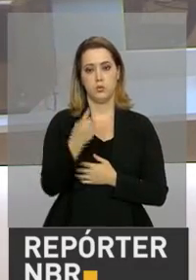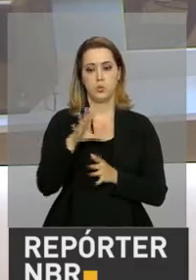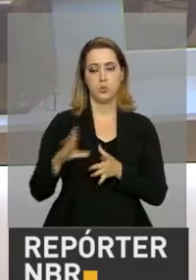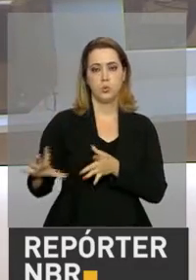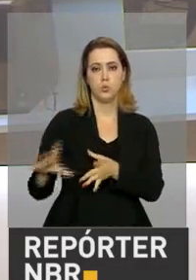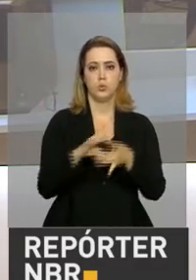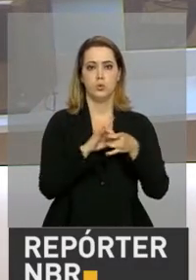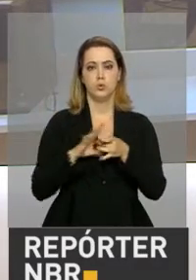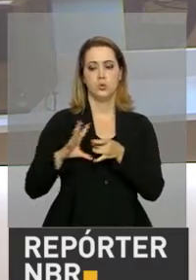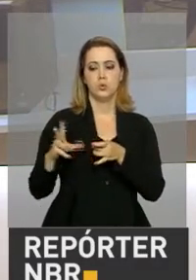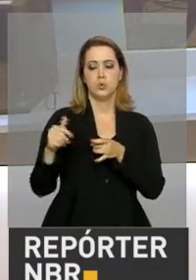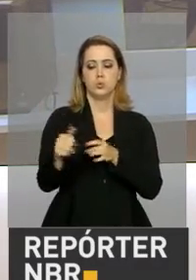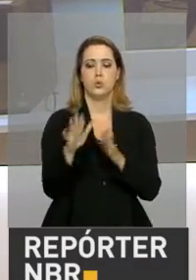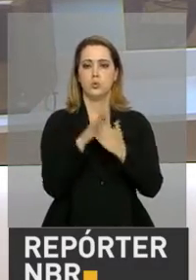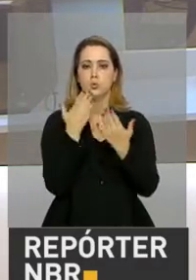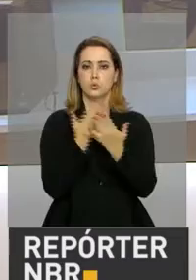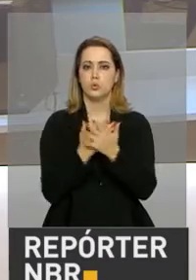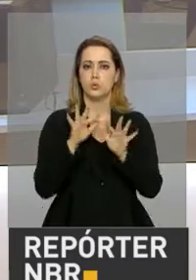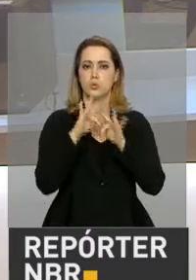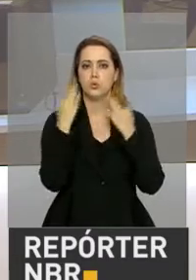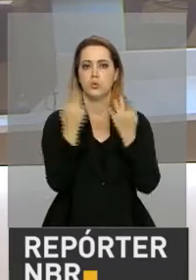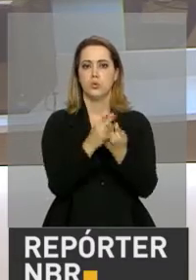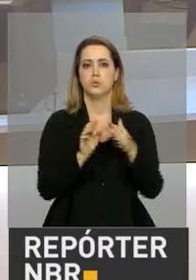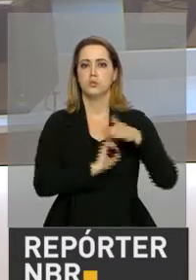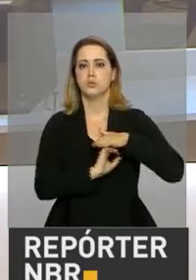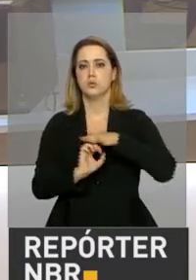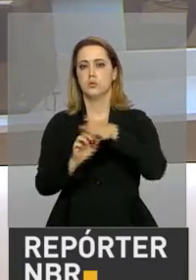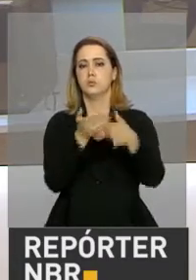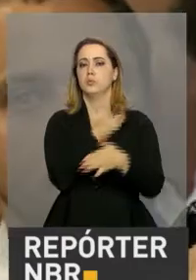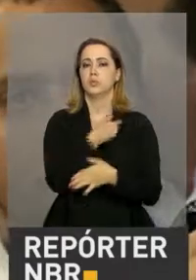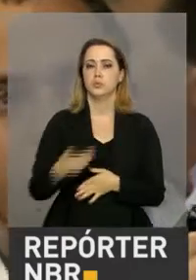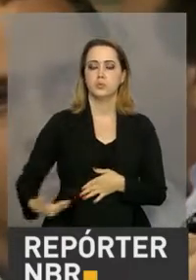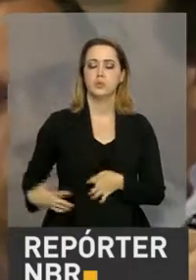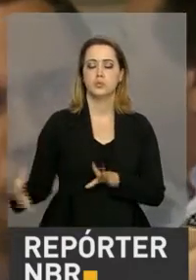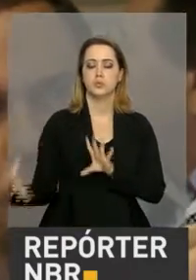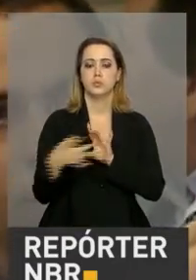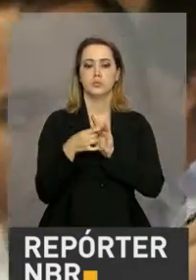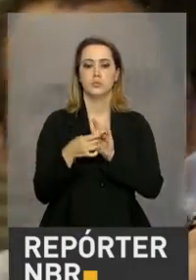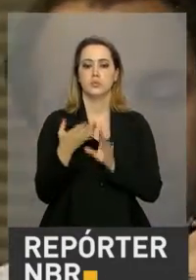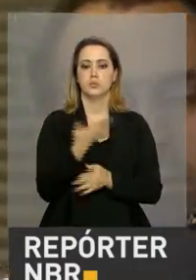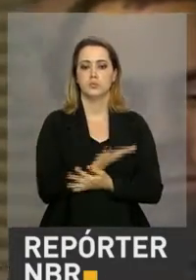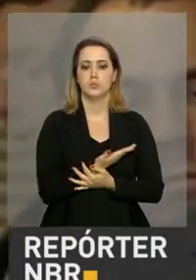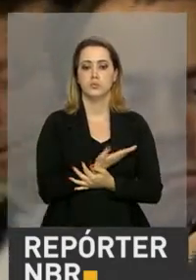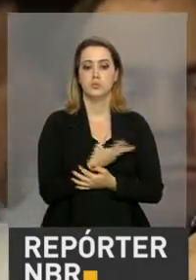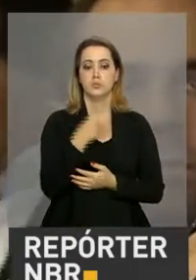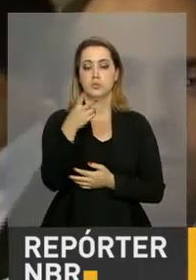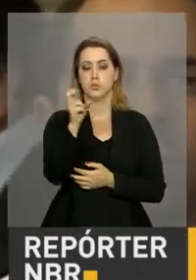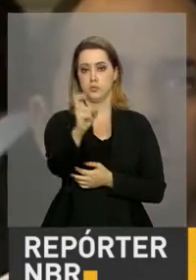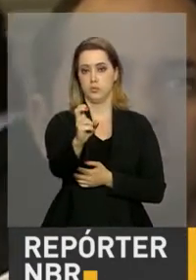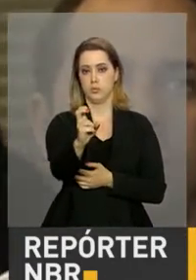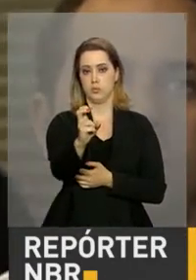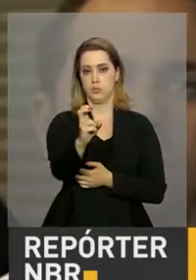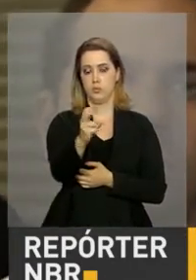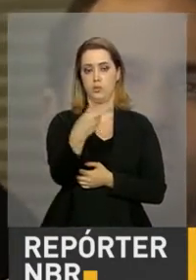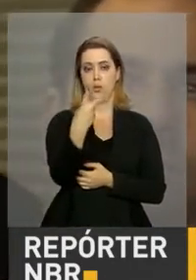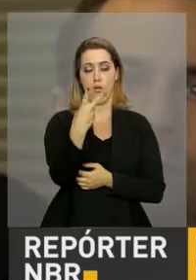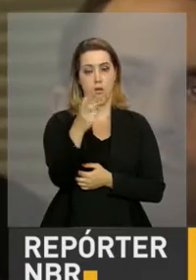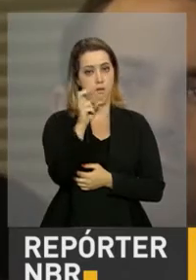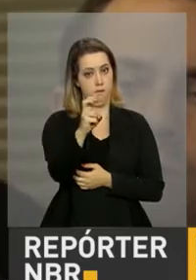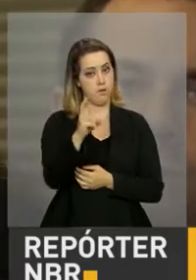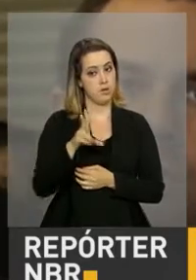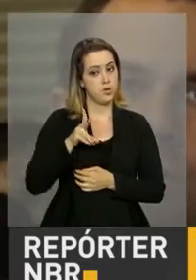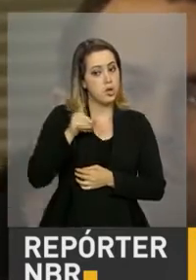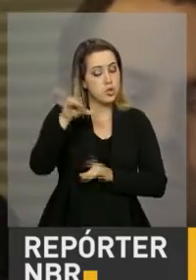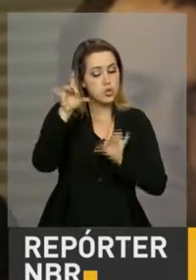mundo escolas famílias e empresas o governo no dia 25 será o dia nacional de